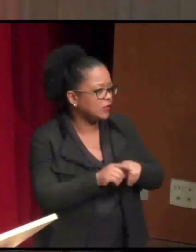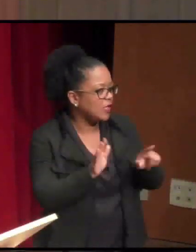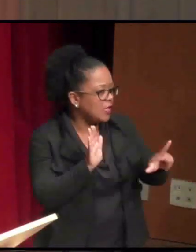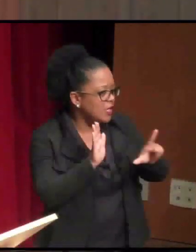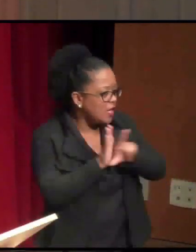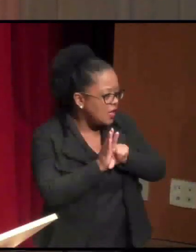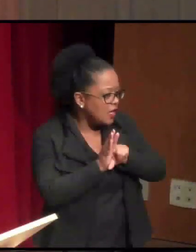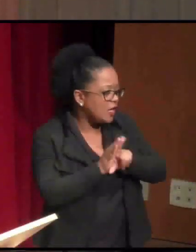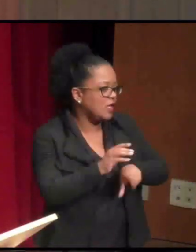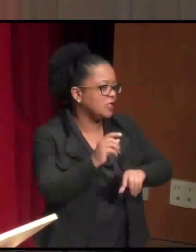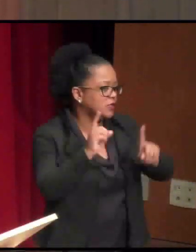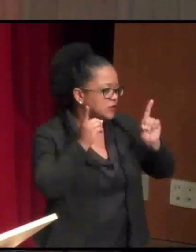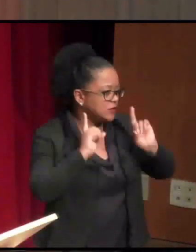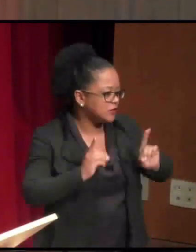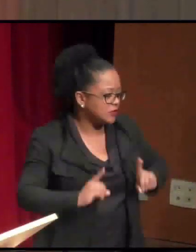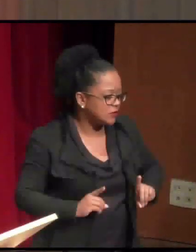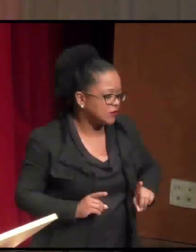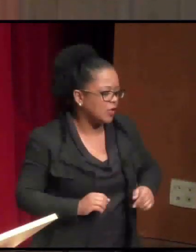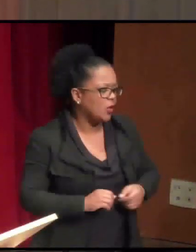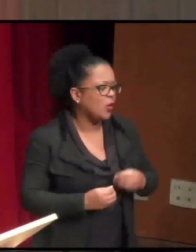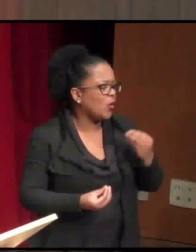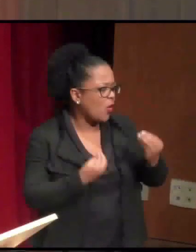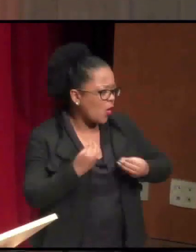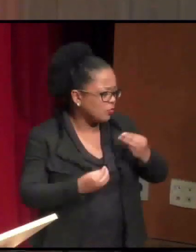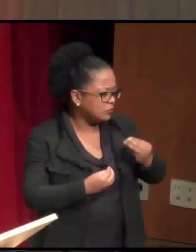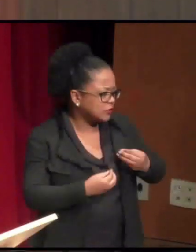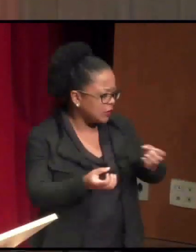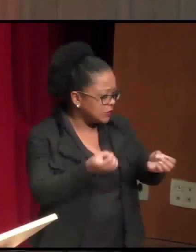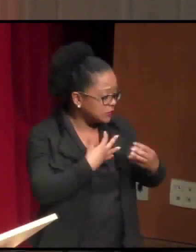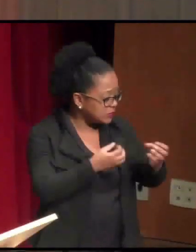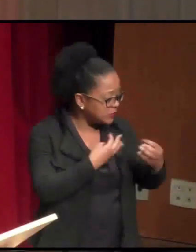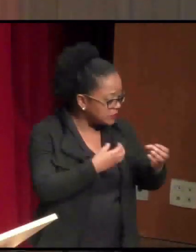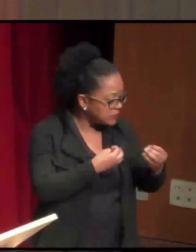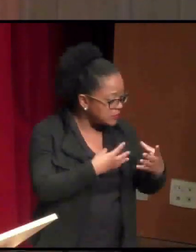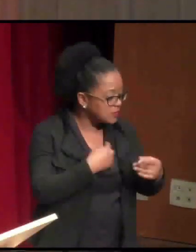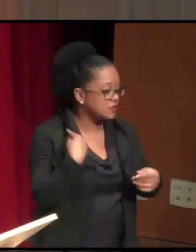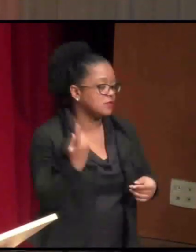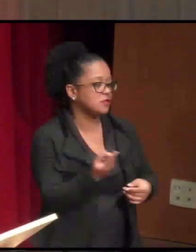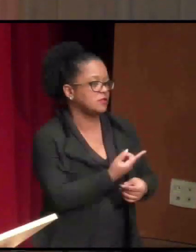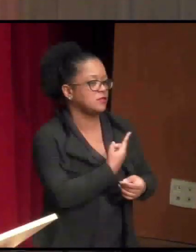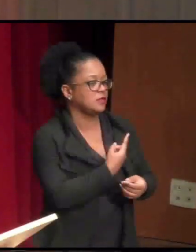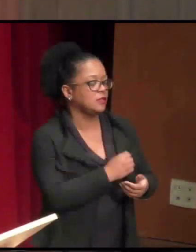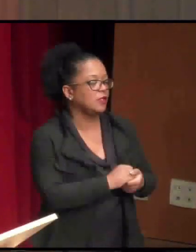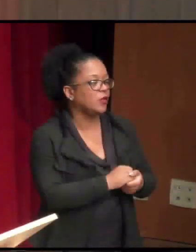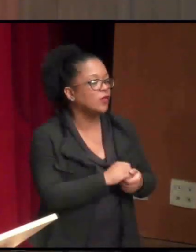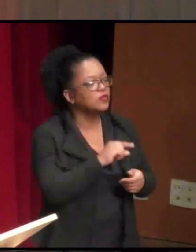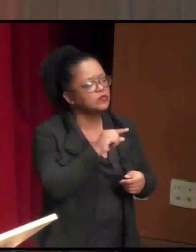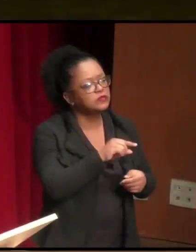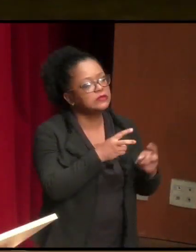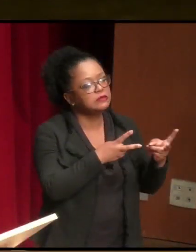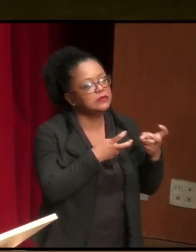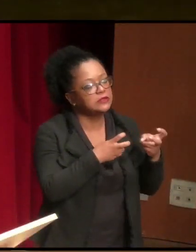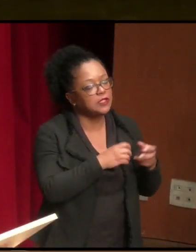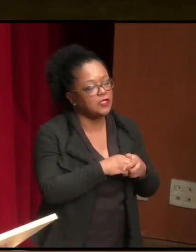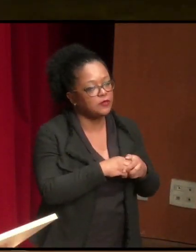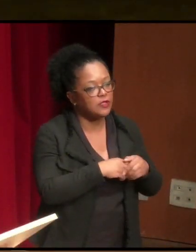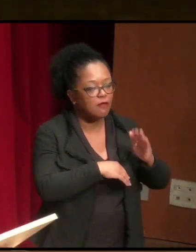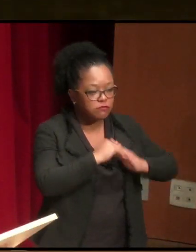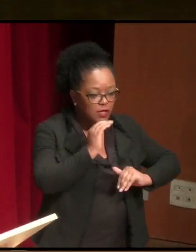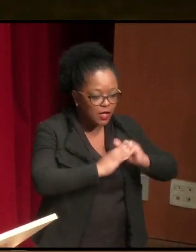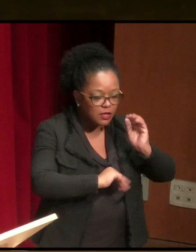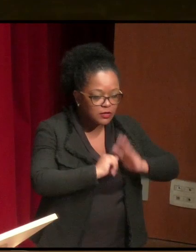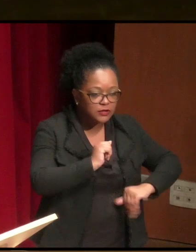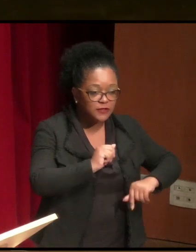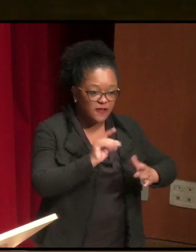política pública para pessoas cegas, e aí vamos abranger um pouquinho mais, para todo tipo de deficiência, na sua visão, é colocada em prática?